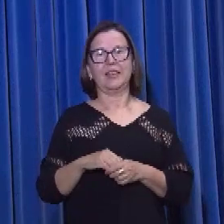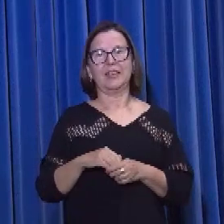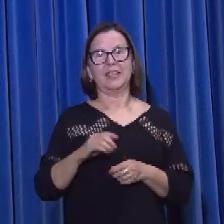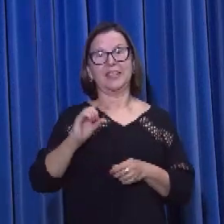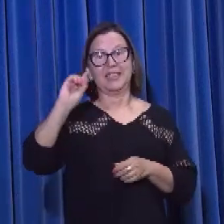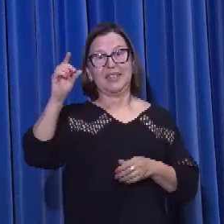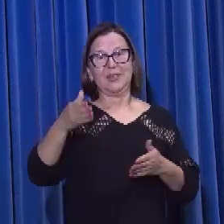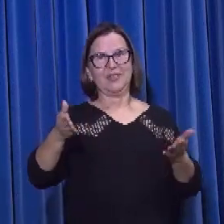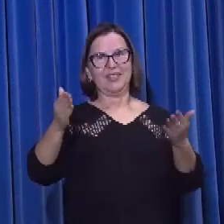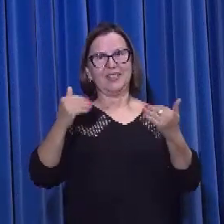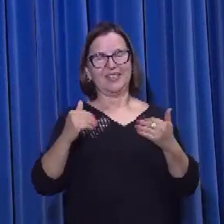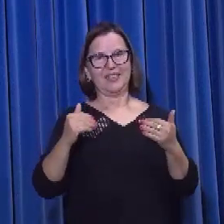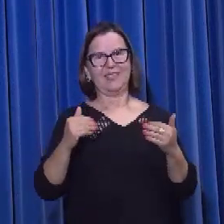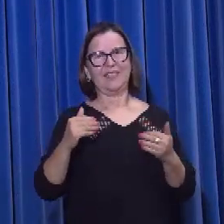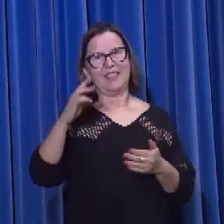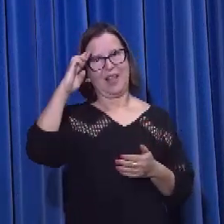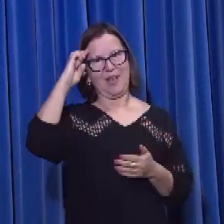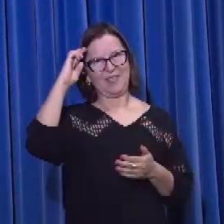não tem